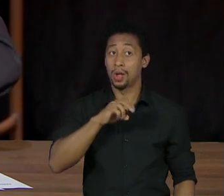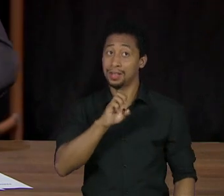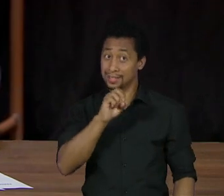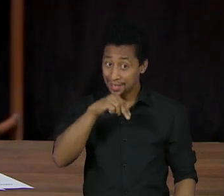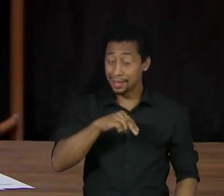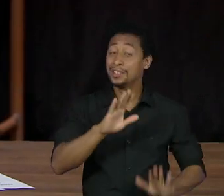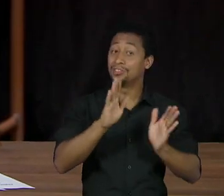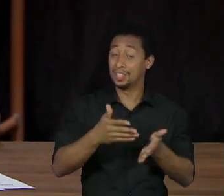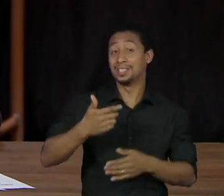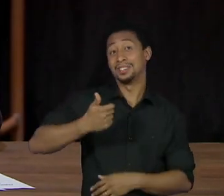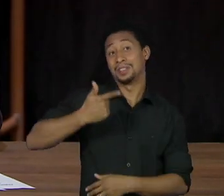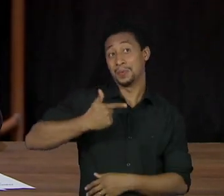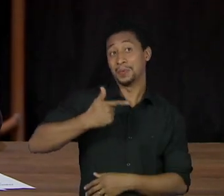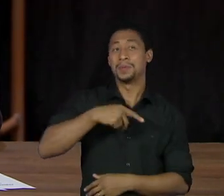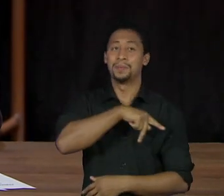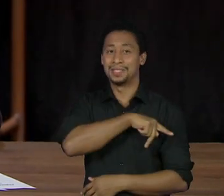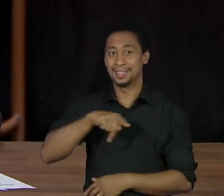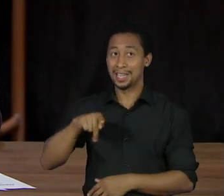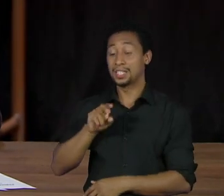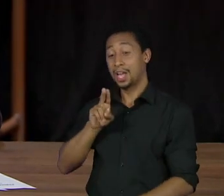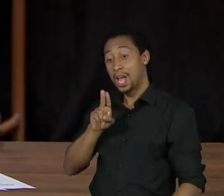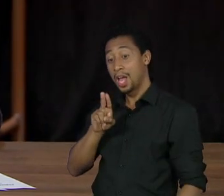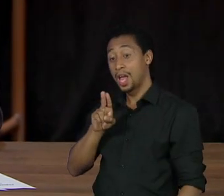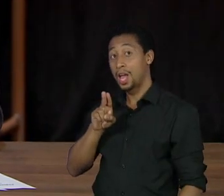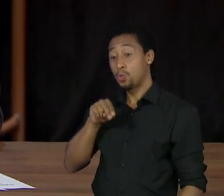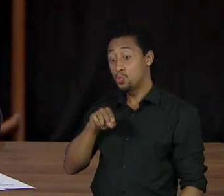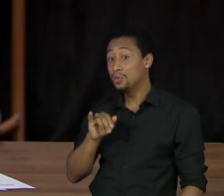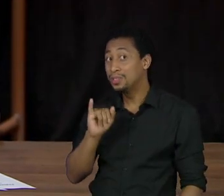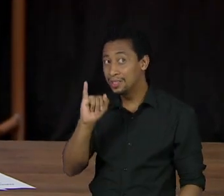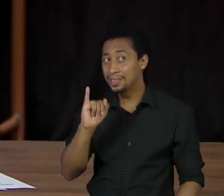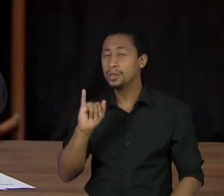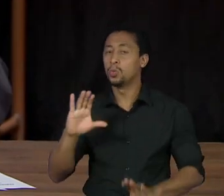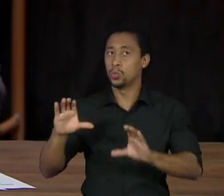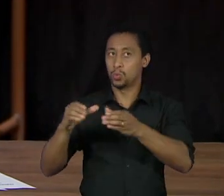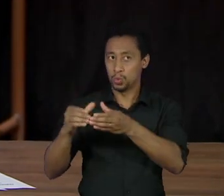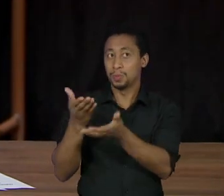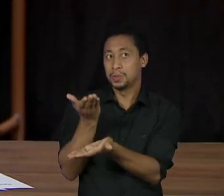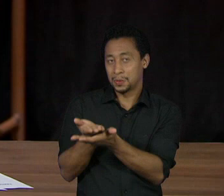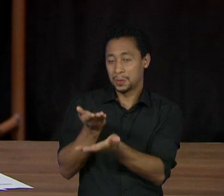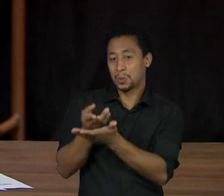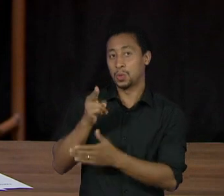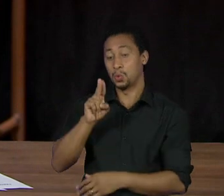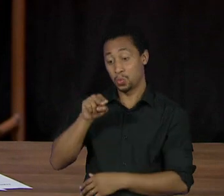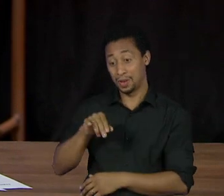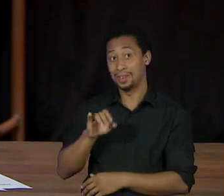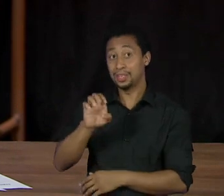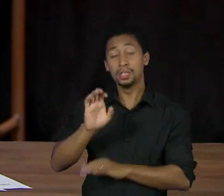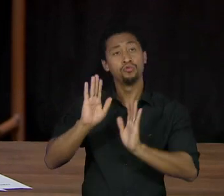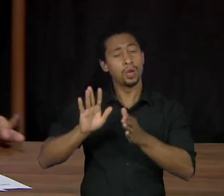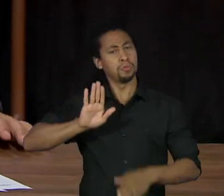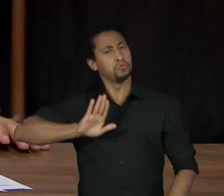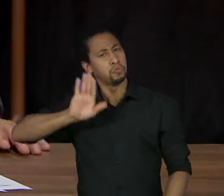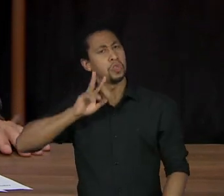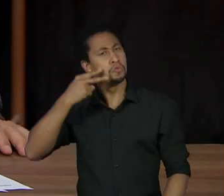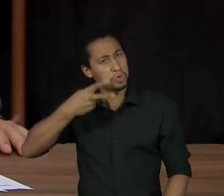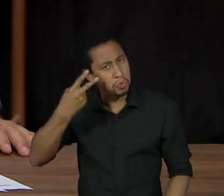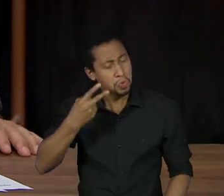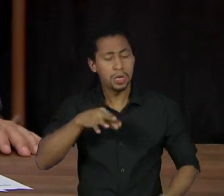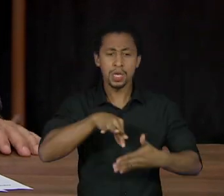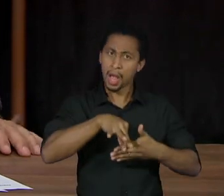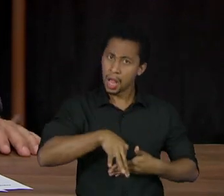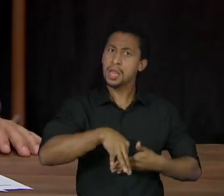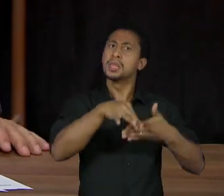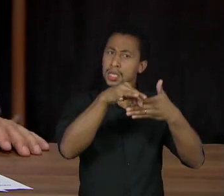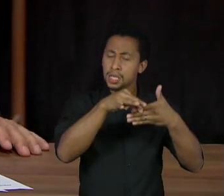vice-presidente da UNE, União Nacional dos Estudantes, e candidata a vereadora e líder na Frente